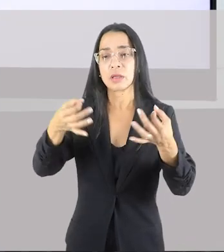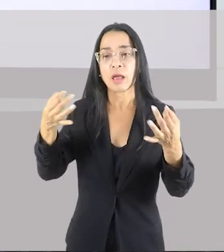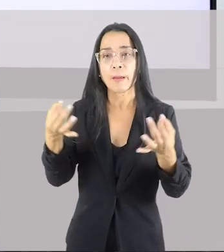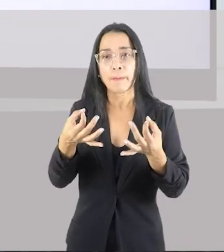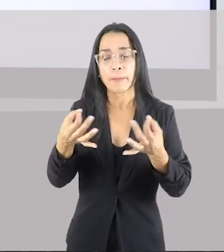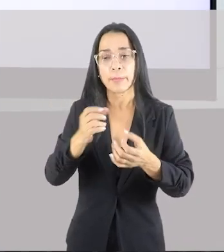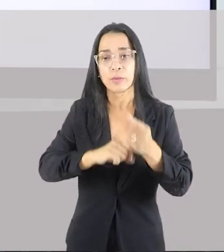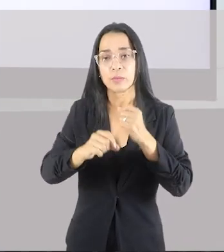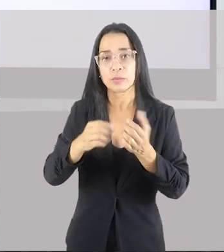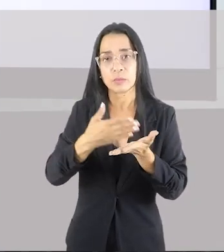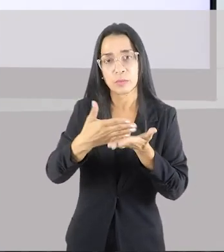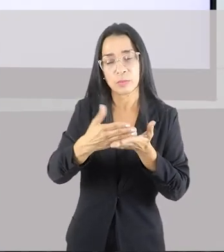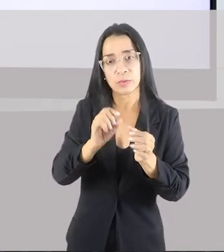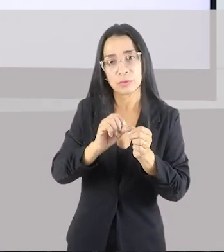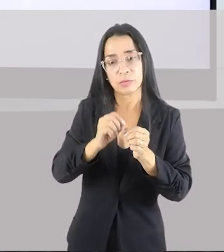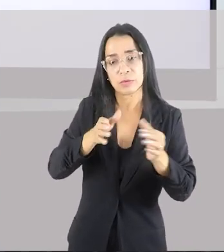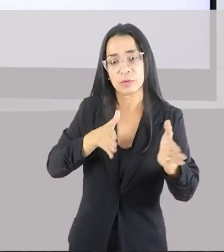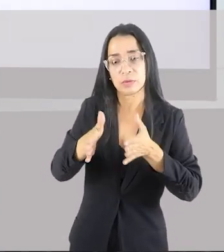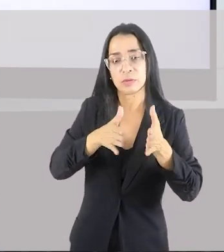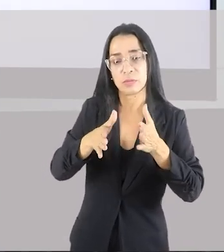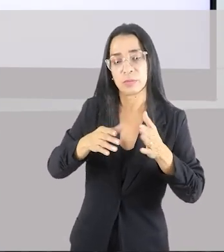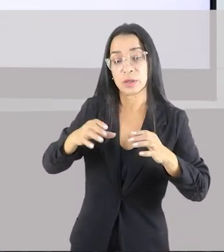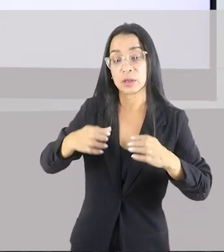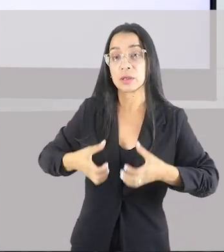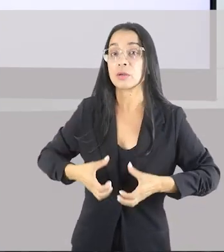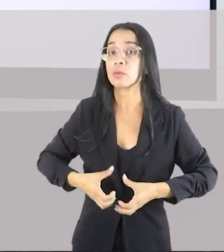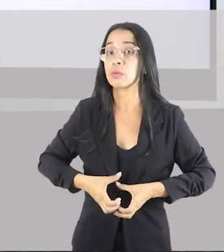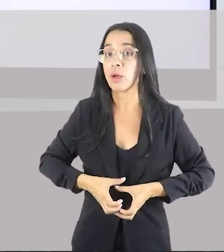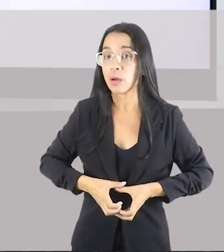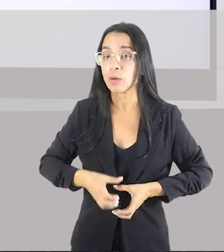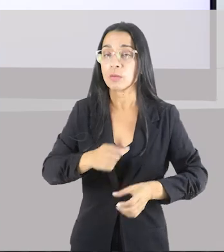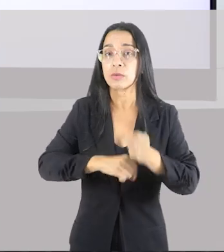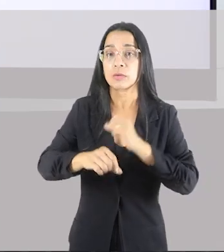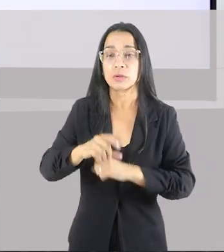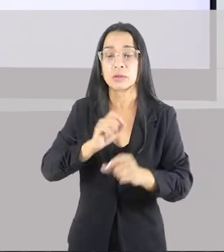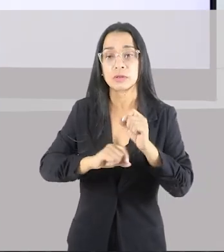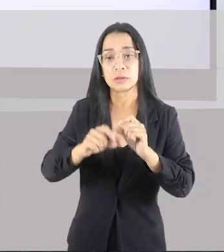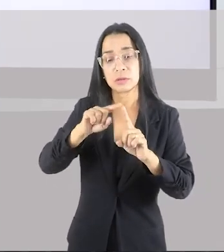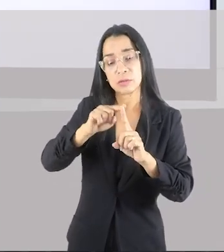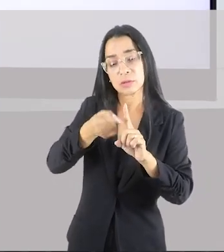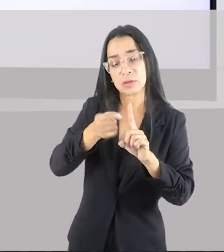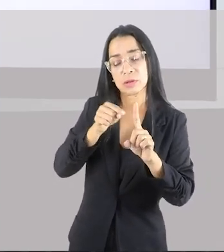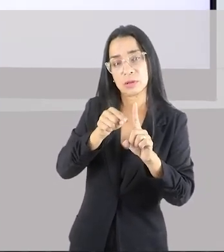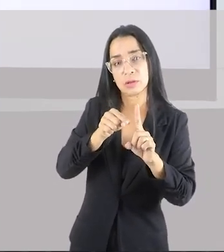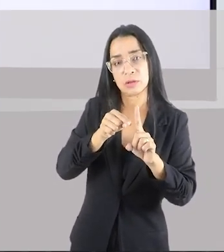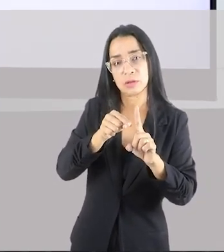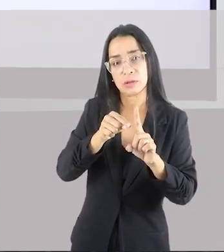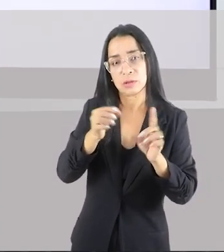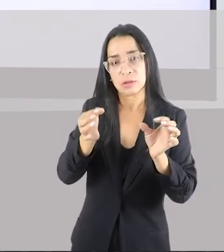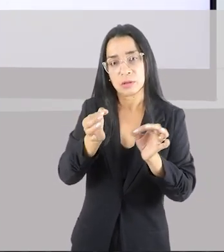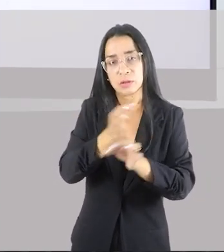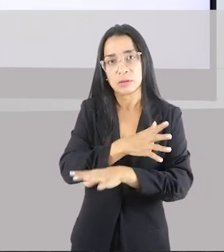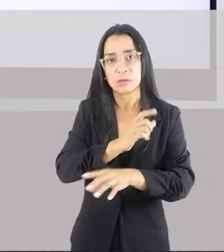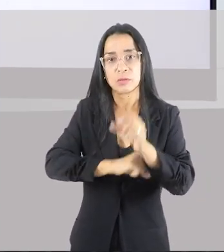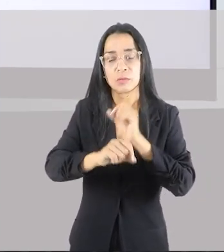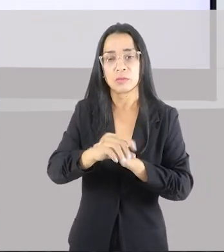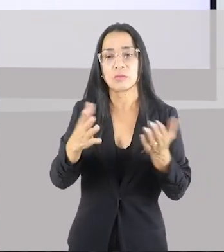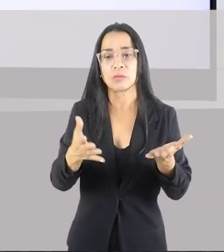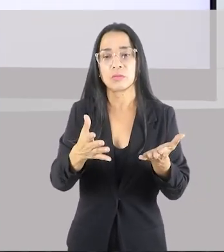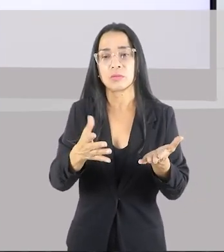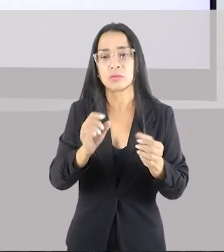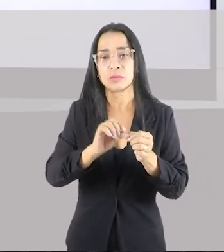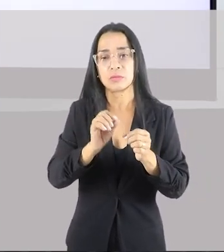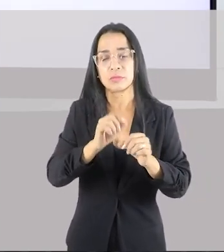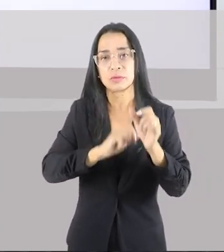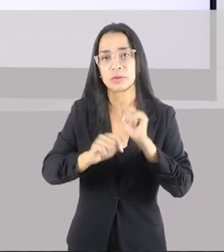ainda lá no período, né, uterino, na fase fetal, e se termina... Perdão, se termina de fazer